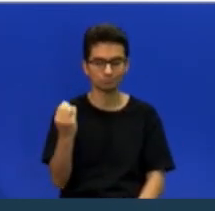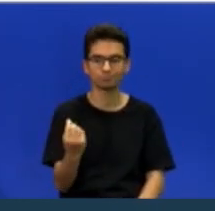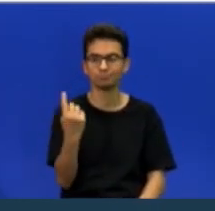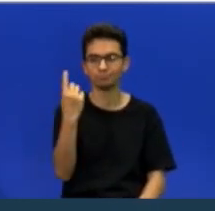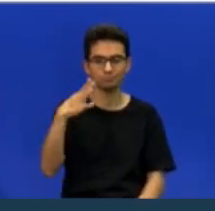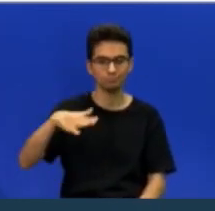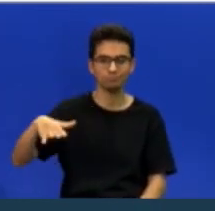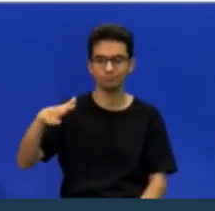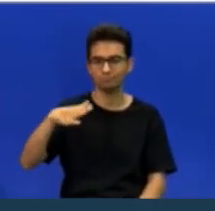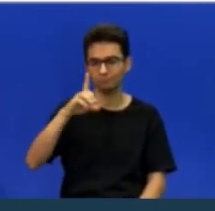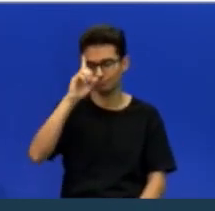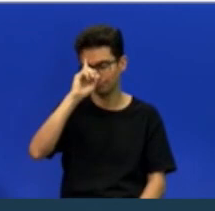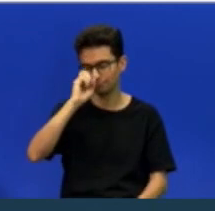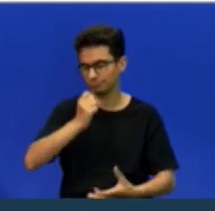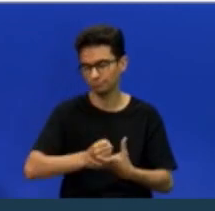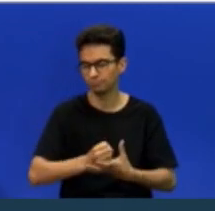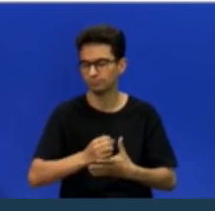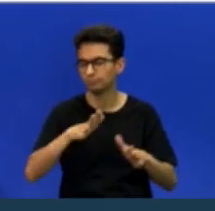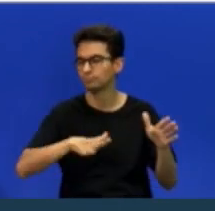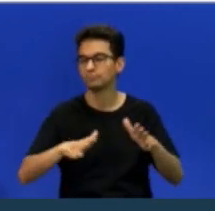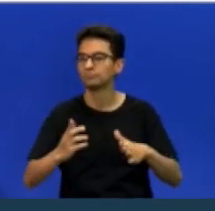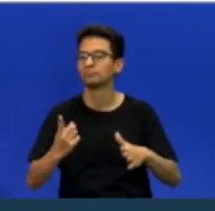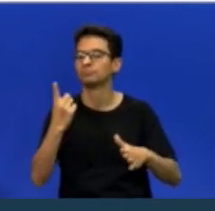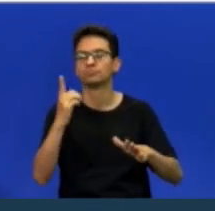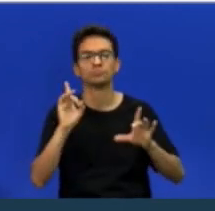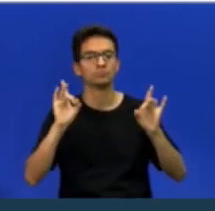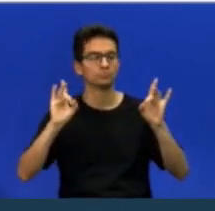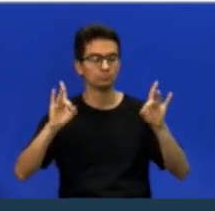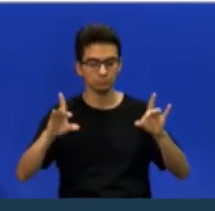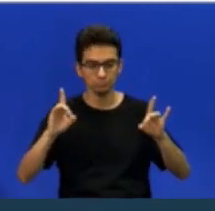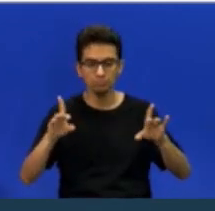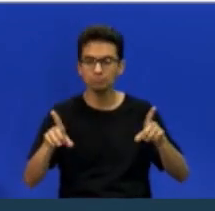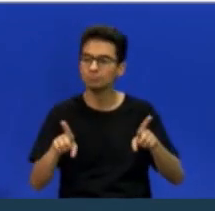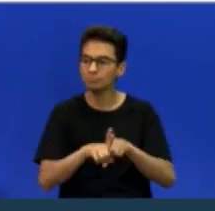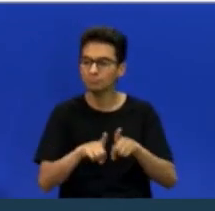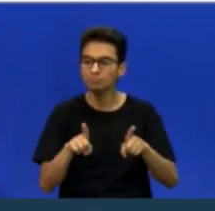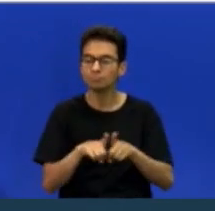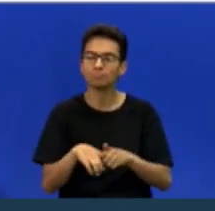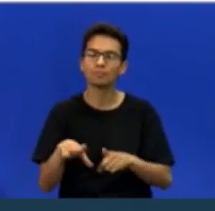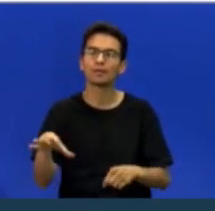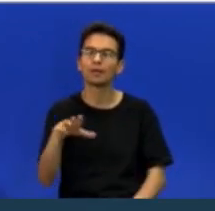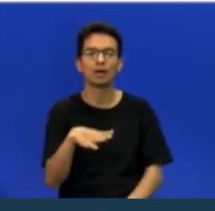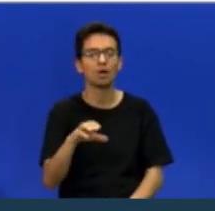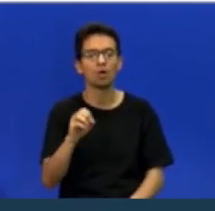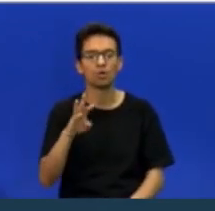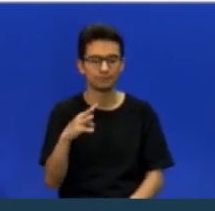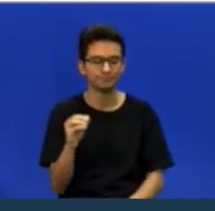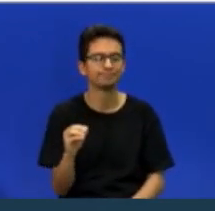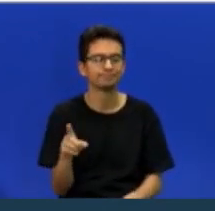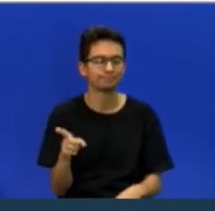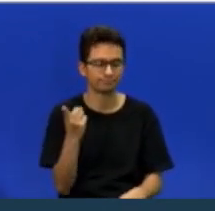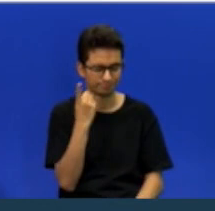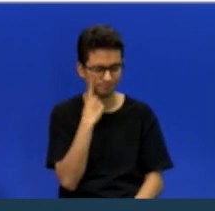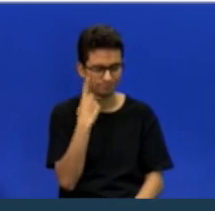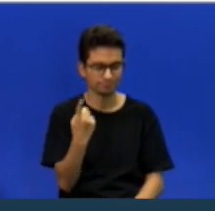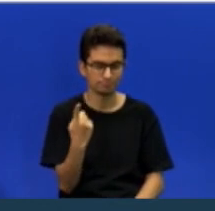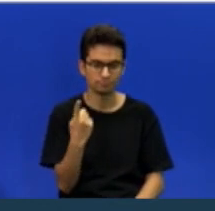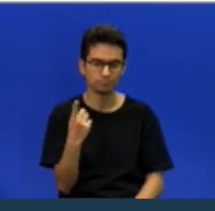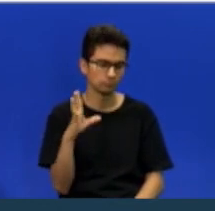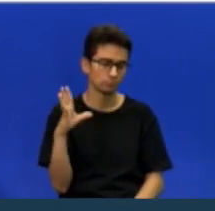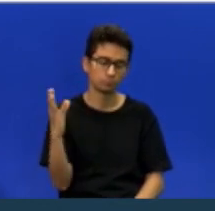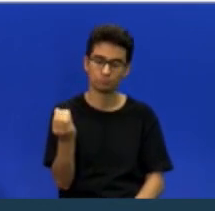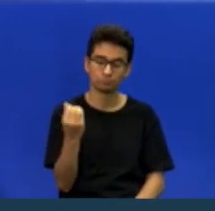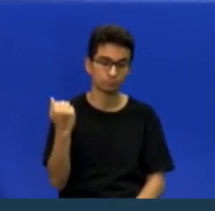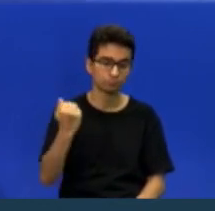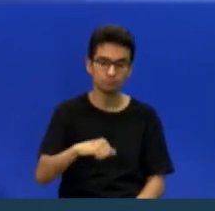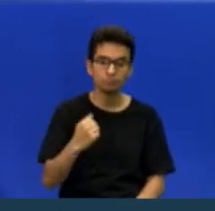único ponto, dependendo de um único indivíduo, de uma única entidade ou órgão. E o atendimento tem que ser integral